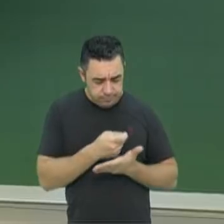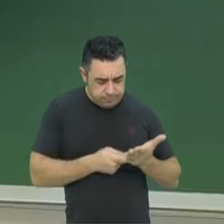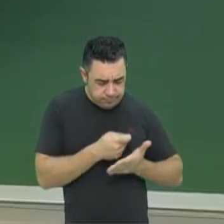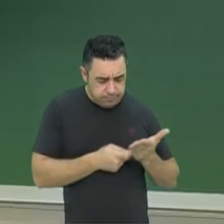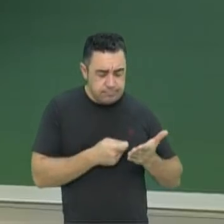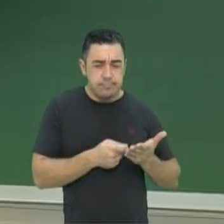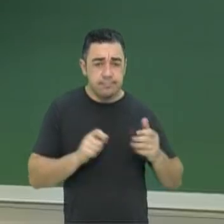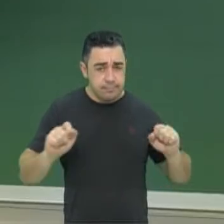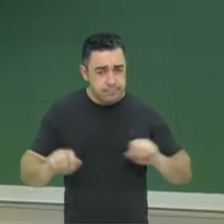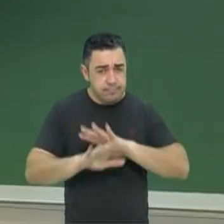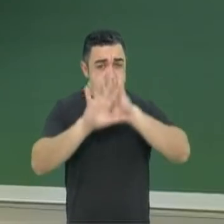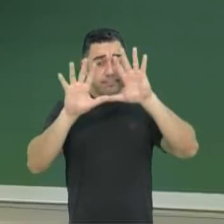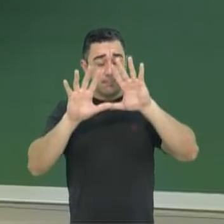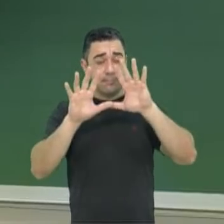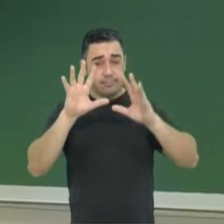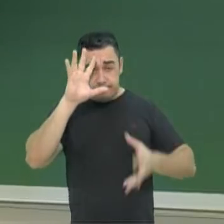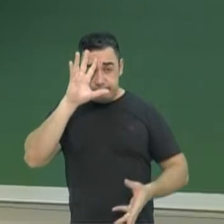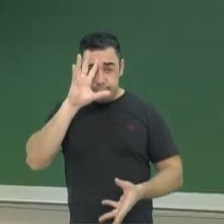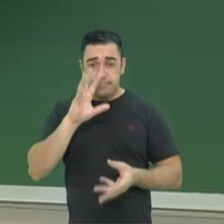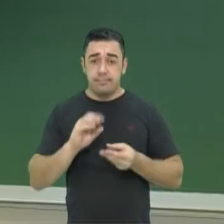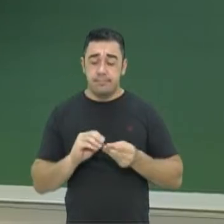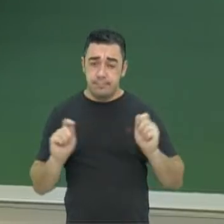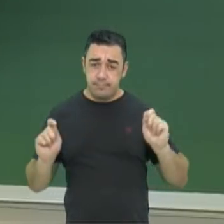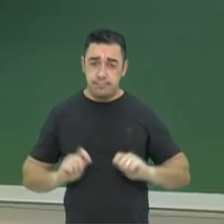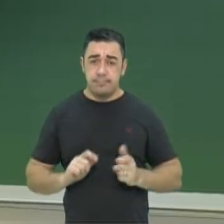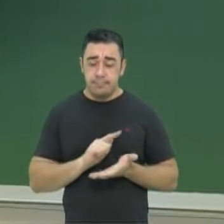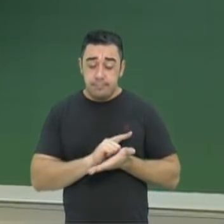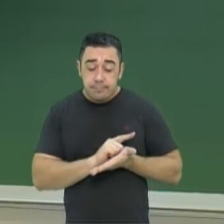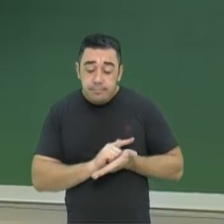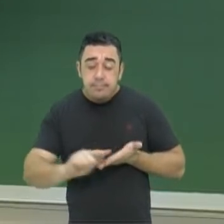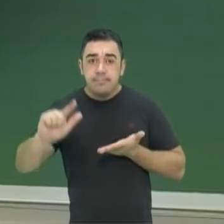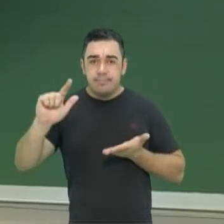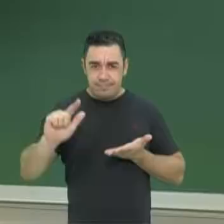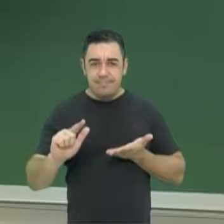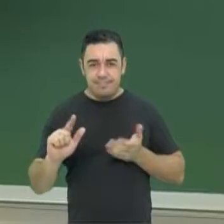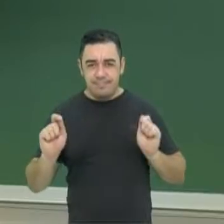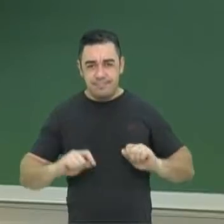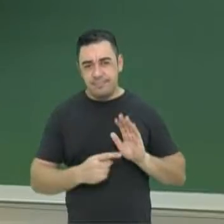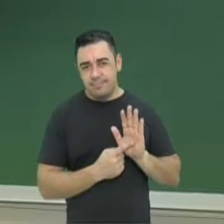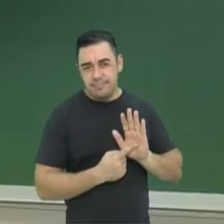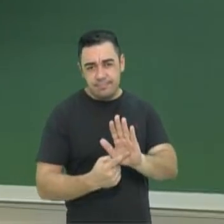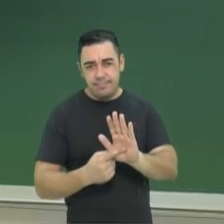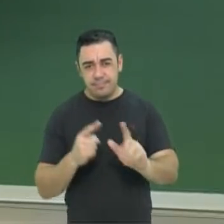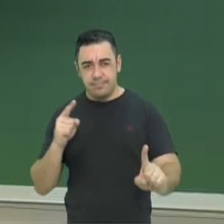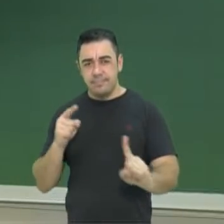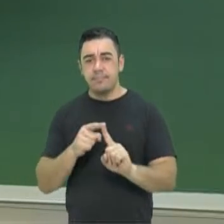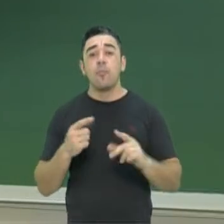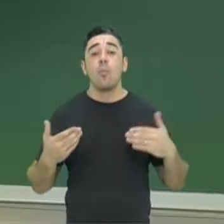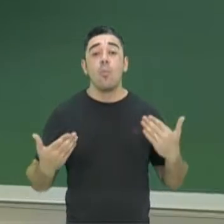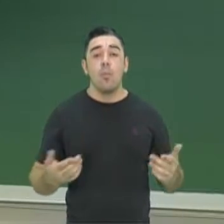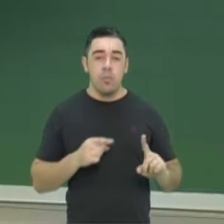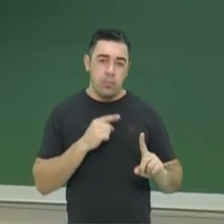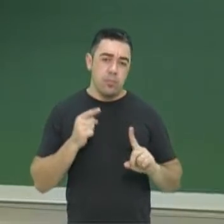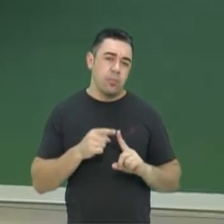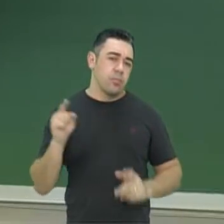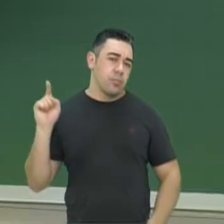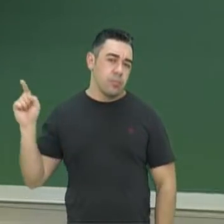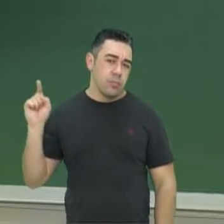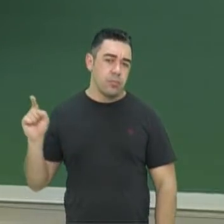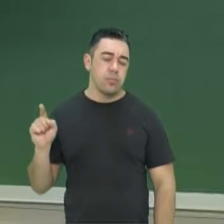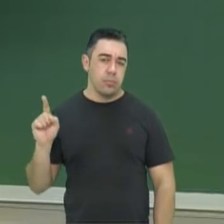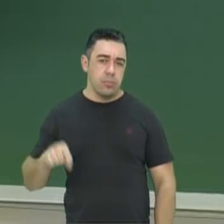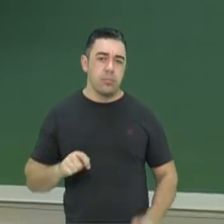claro e, mas também, ao mesmo tempo, refletir a luz do objetivo. Qual que é o objetivo desse sermão?